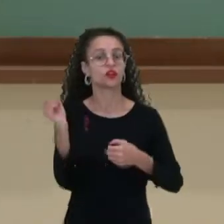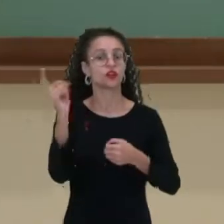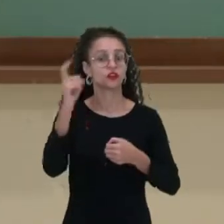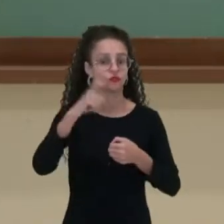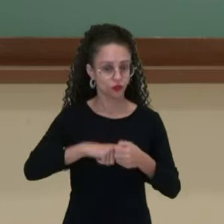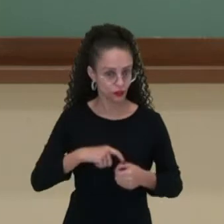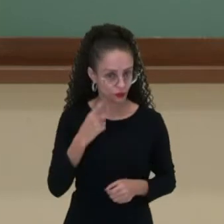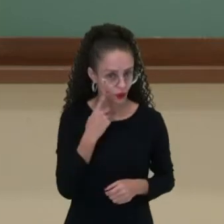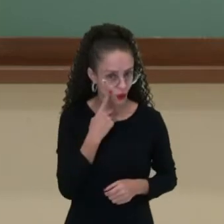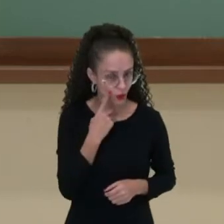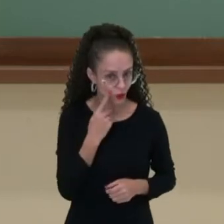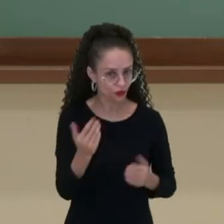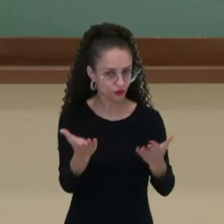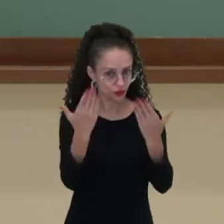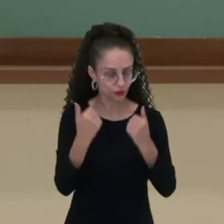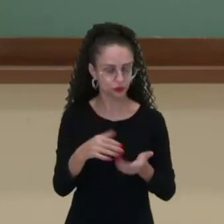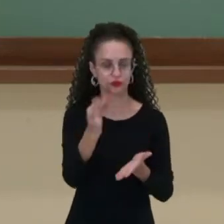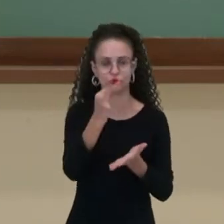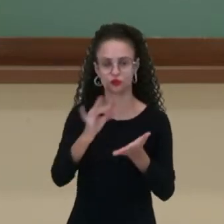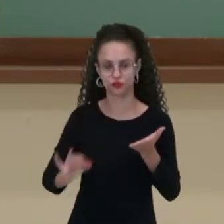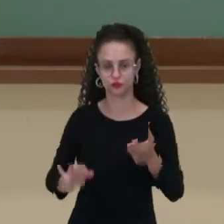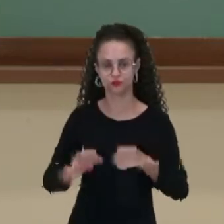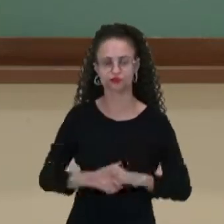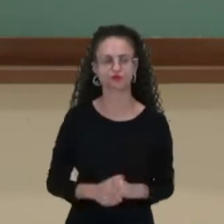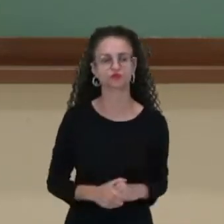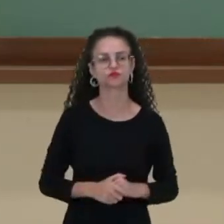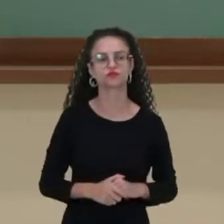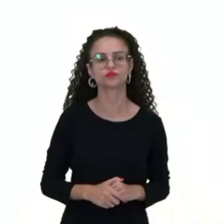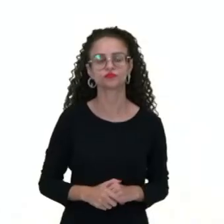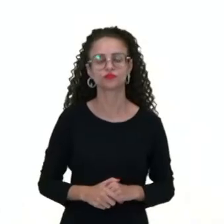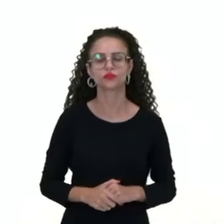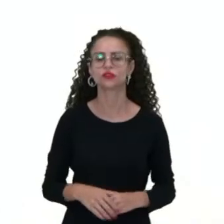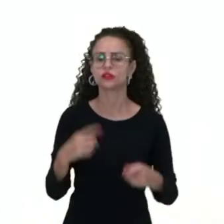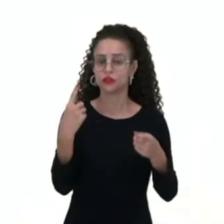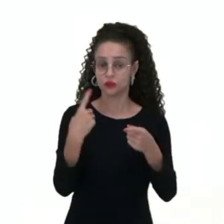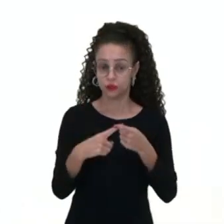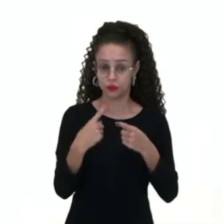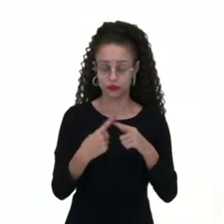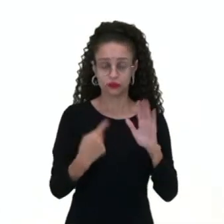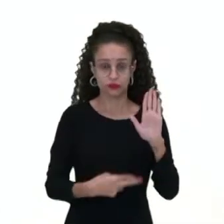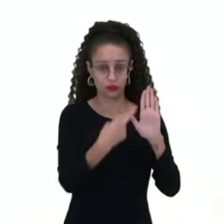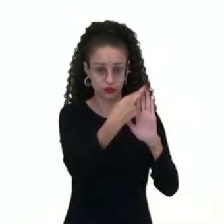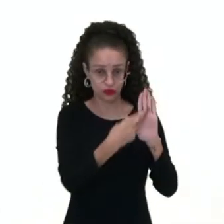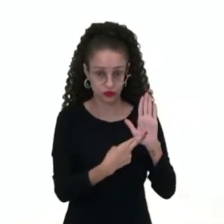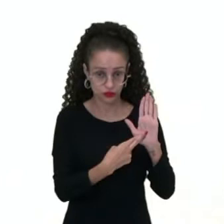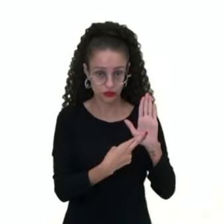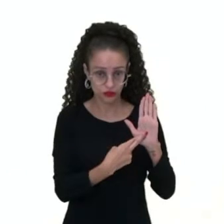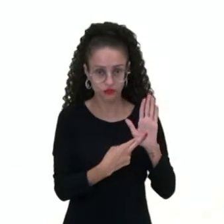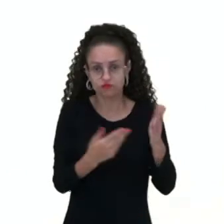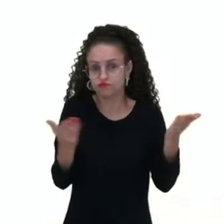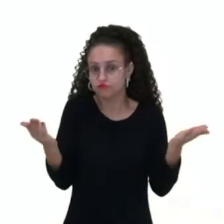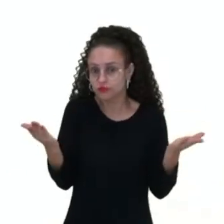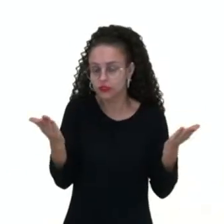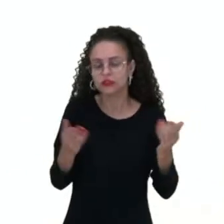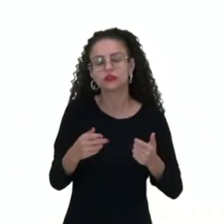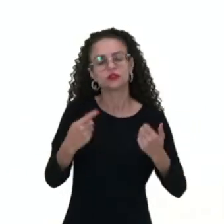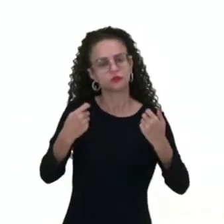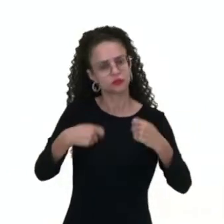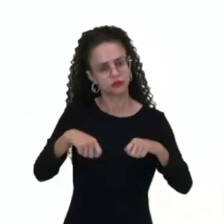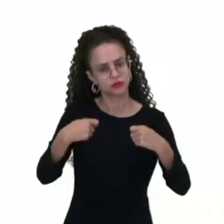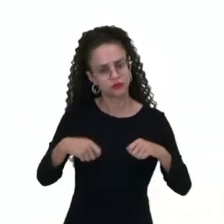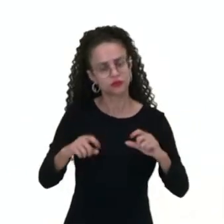Voltei, bora lá, vamos corrigir. Por que as regras? Afinal, é